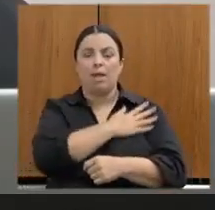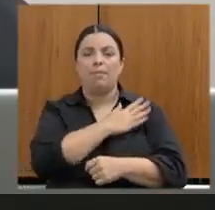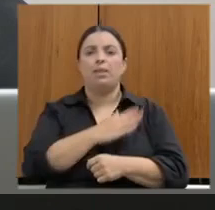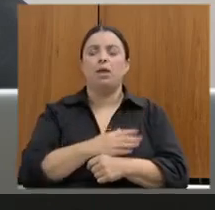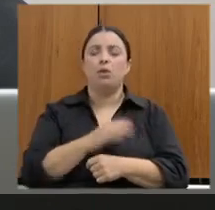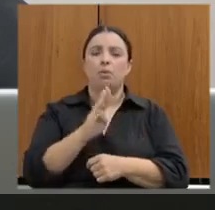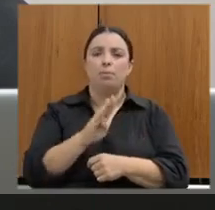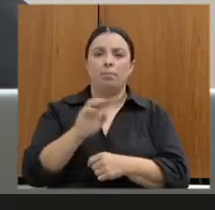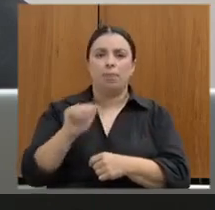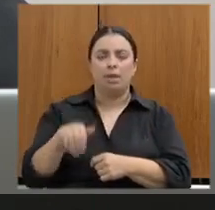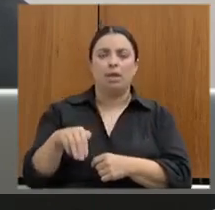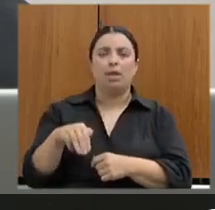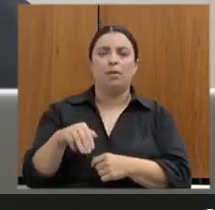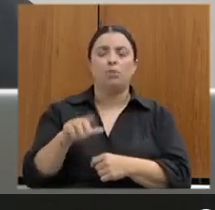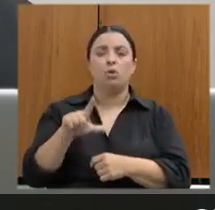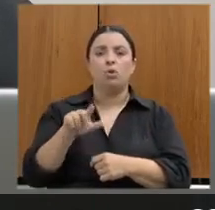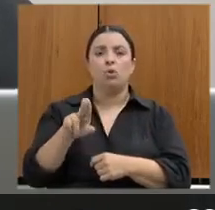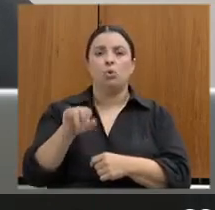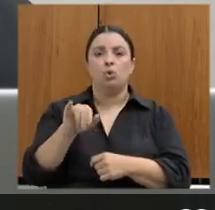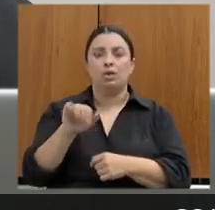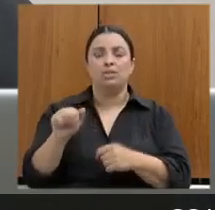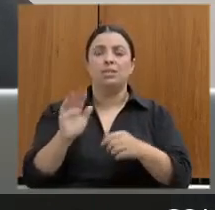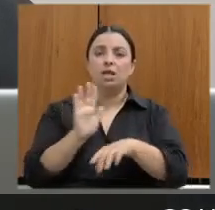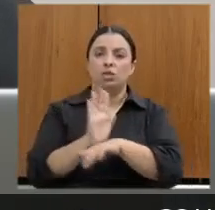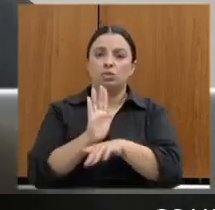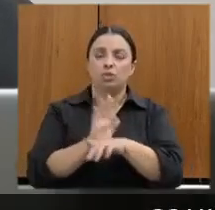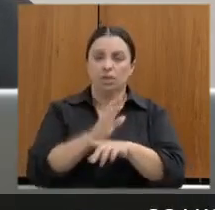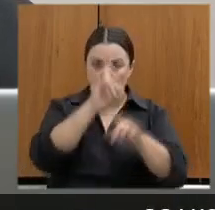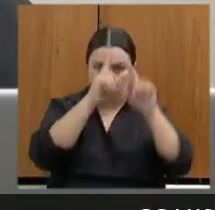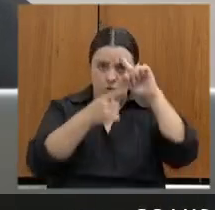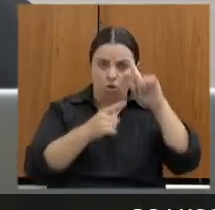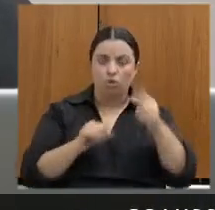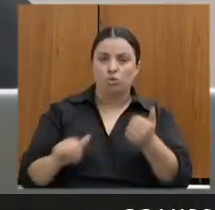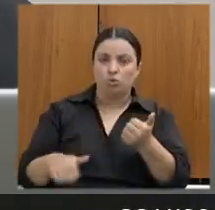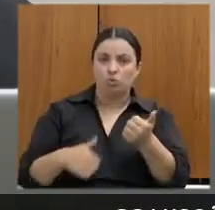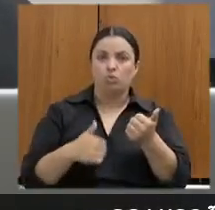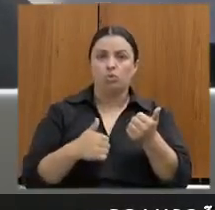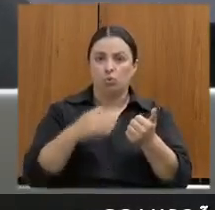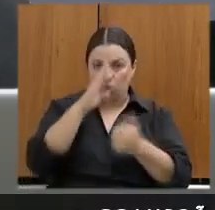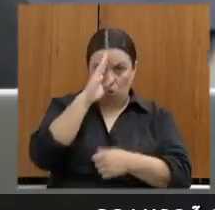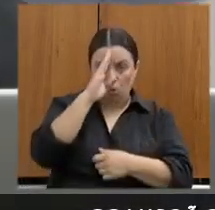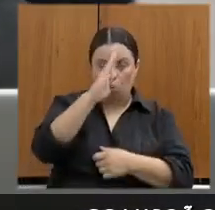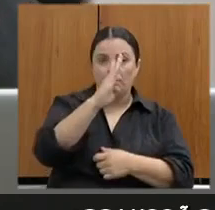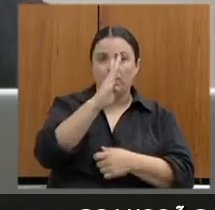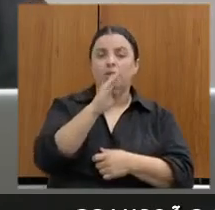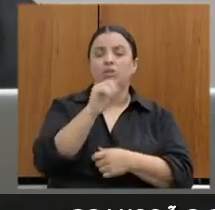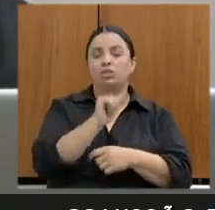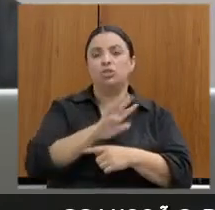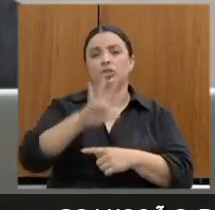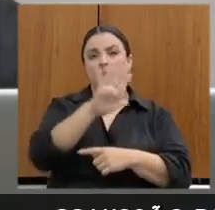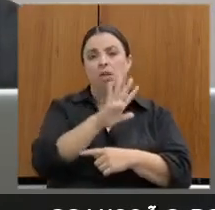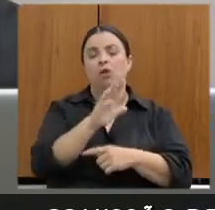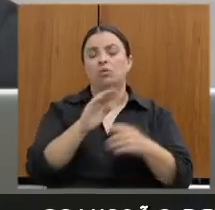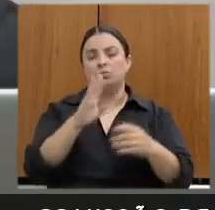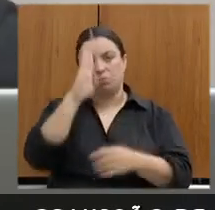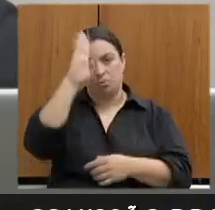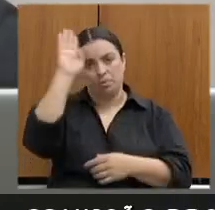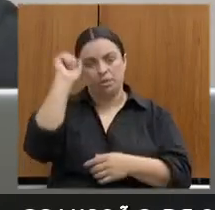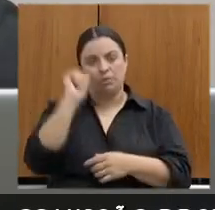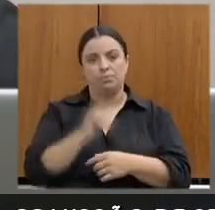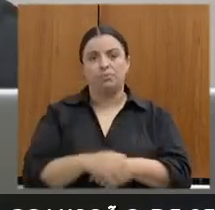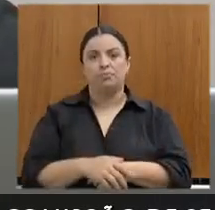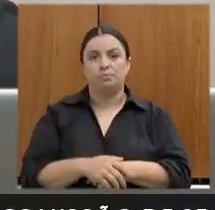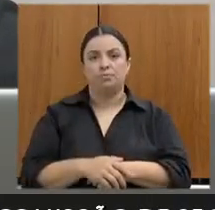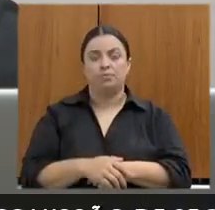Moreira Fagundes ajudante de ordens do comandante Geral do Corpo de Bombeiros Militar a